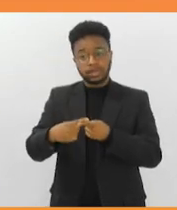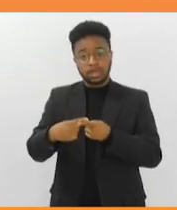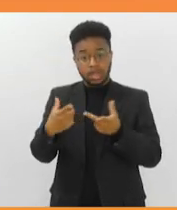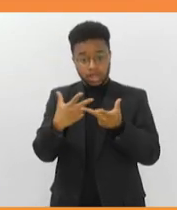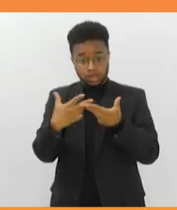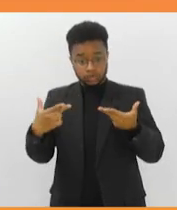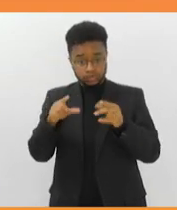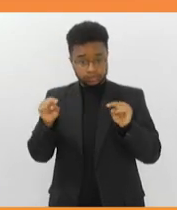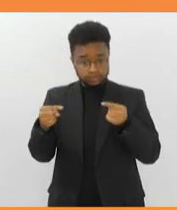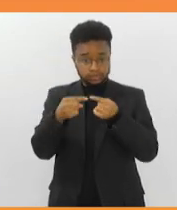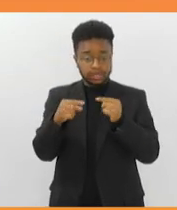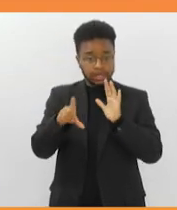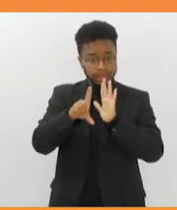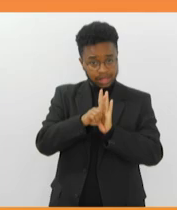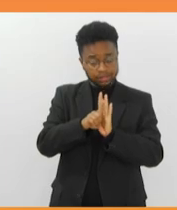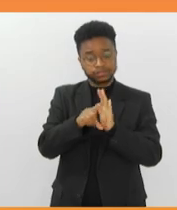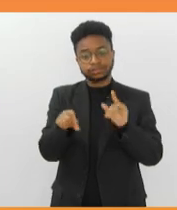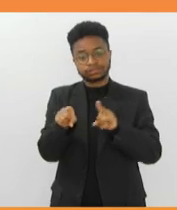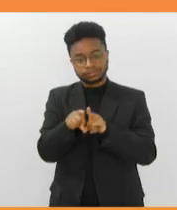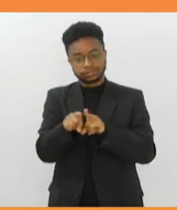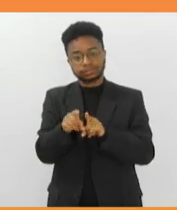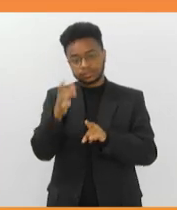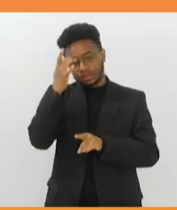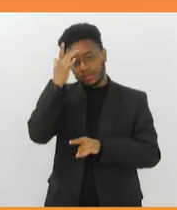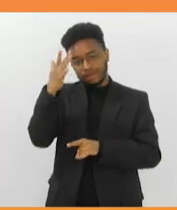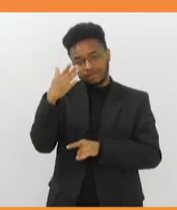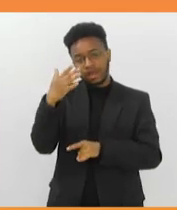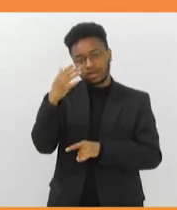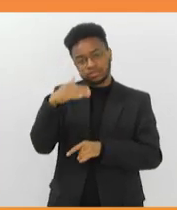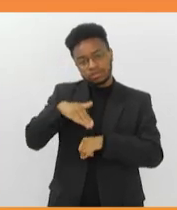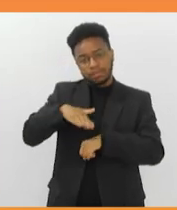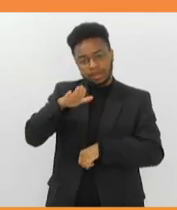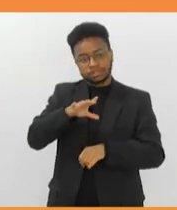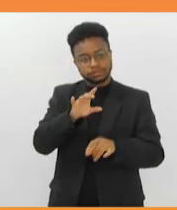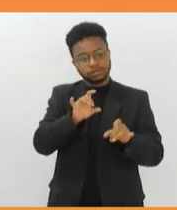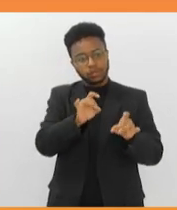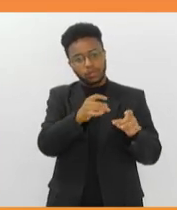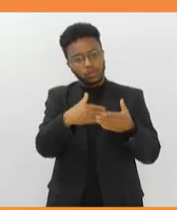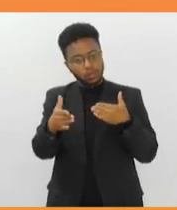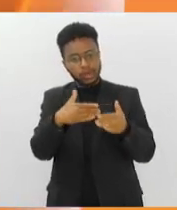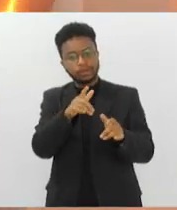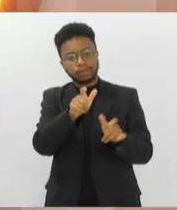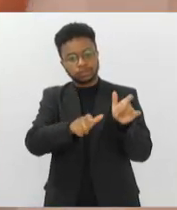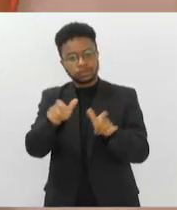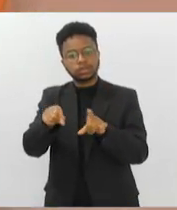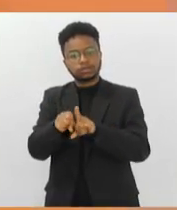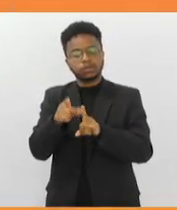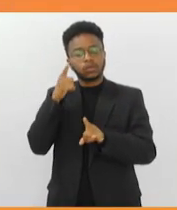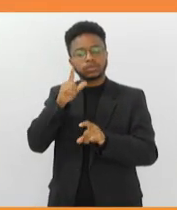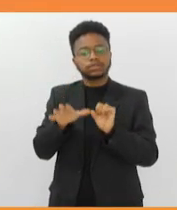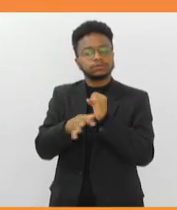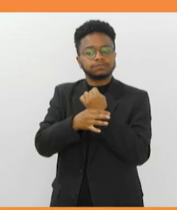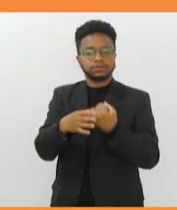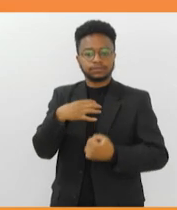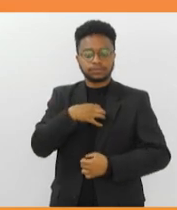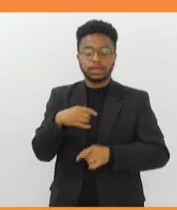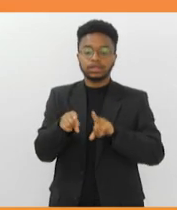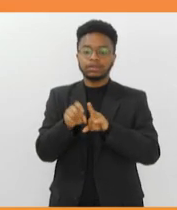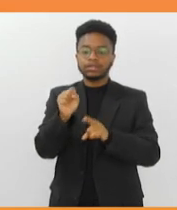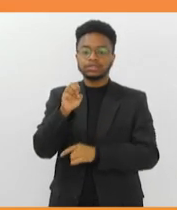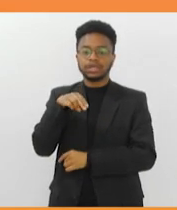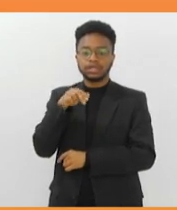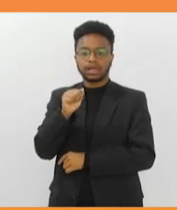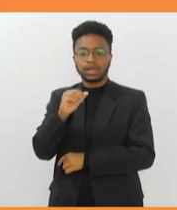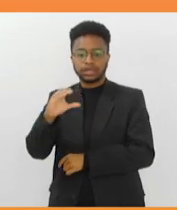dentro da lei, a situação ela fica muito mais tranquila para todo mundo e você vai ter um turismo seguro no Rio de Janeiro. O Senac Rio está presente